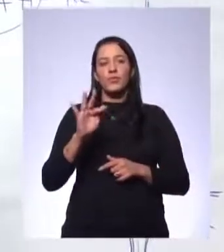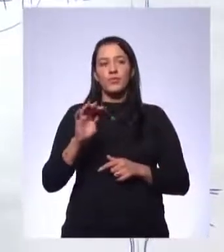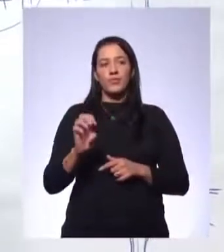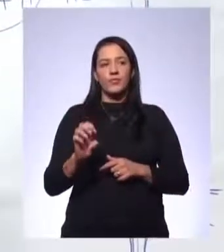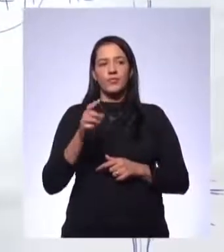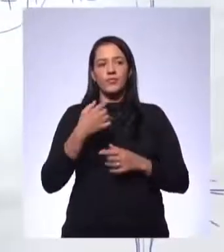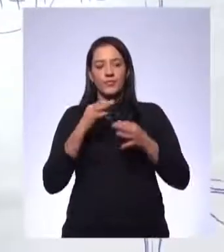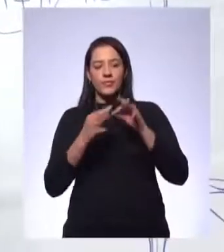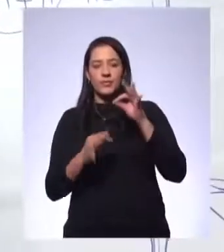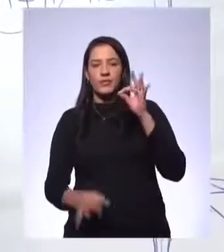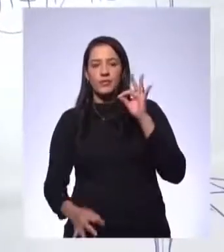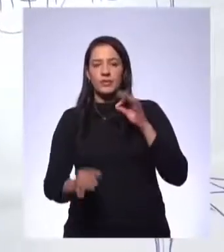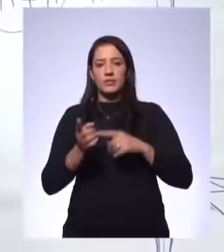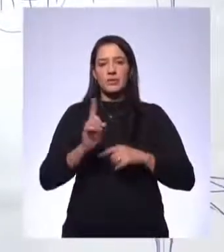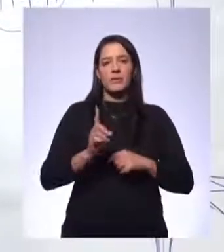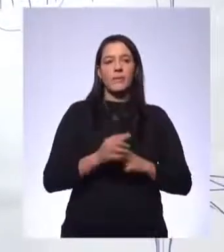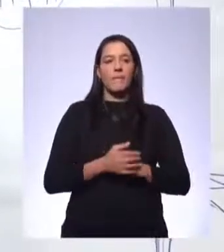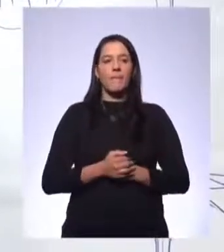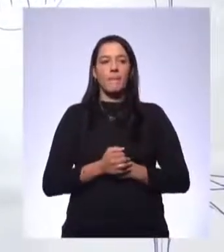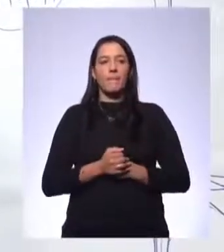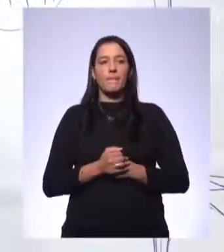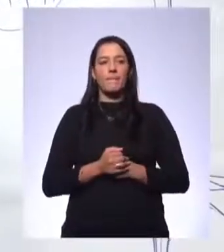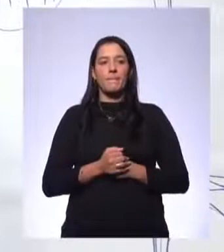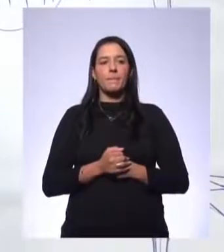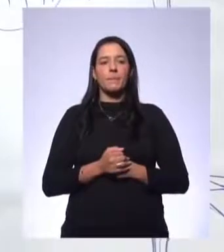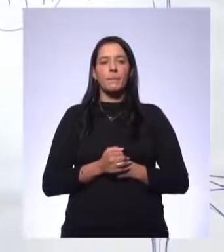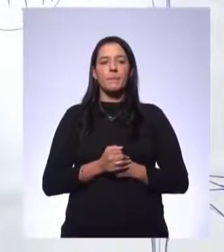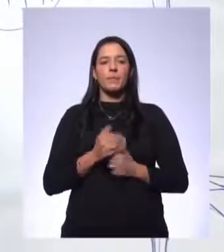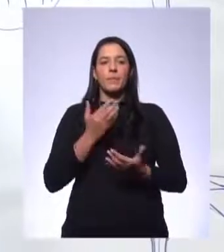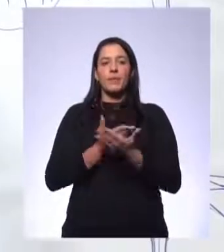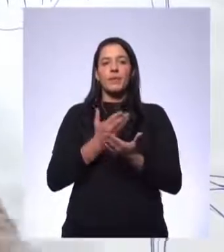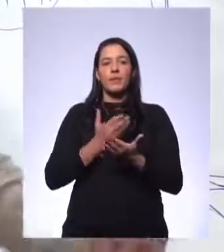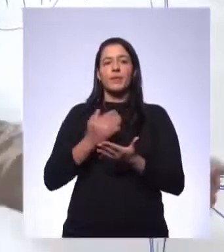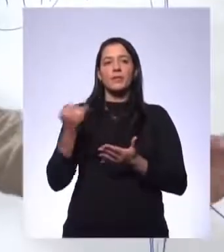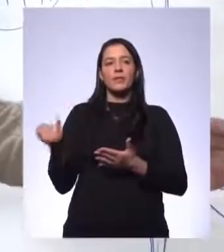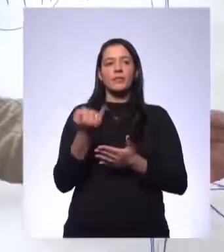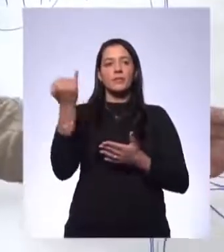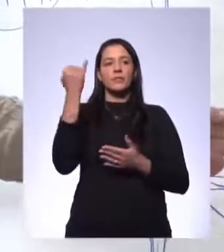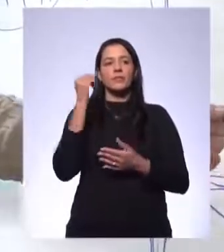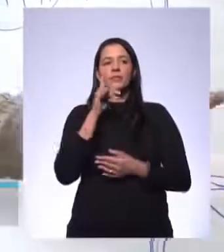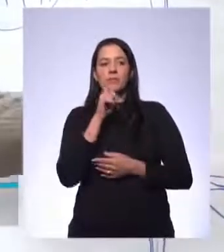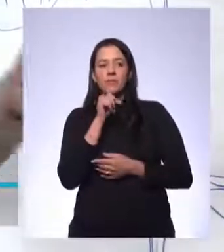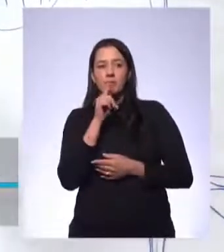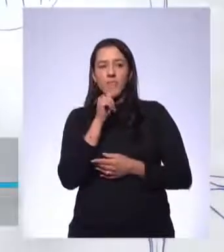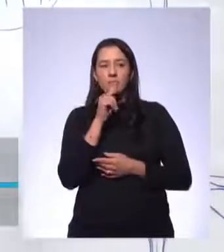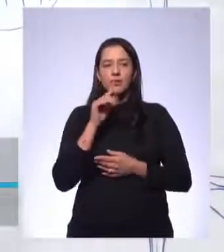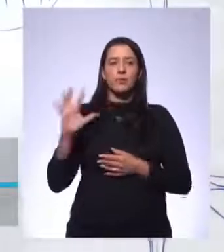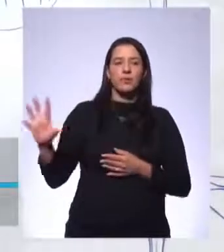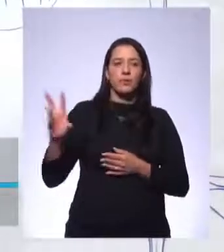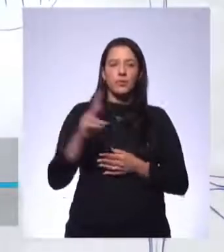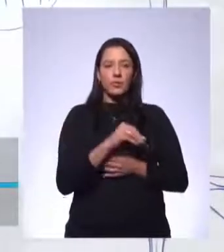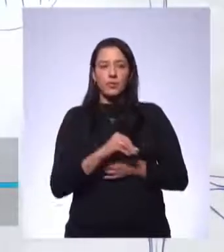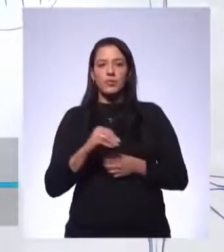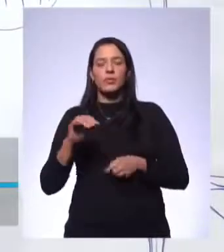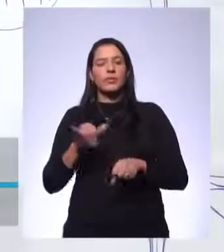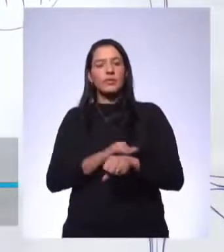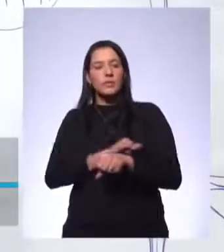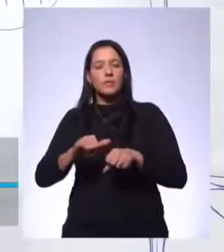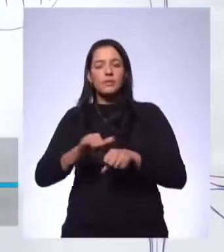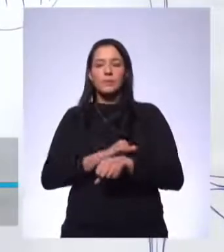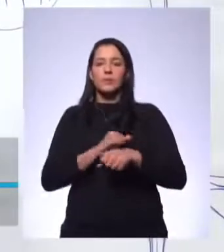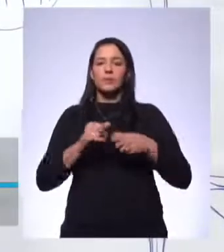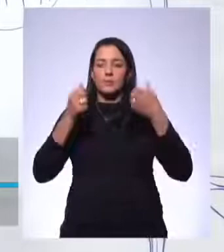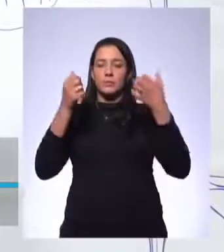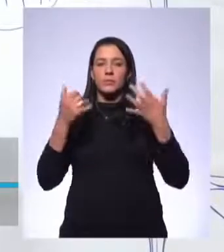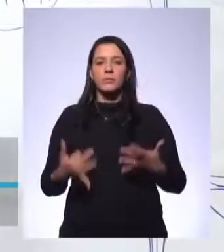Não vamos perder o ritmo aí da aula, que é a importância da água. Tem todos esses aspectos a levantar,